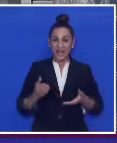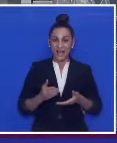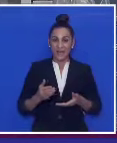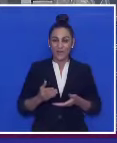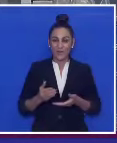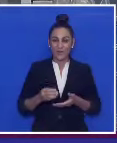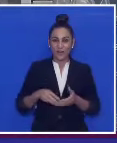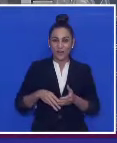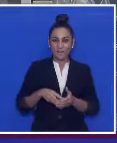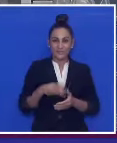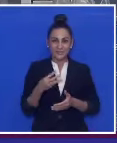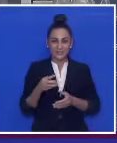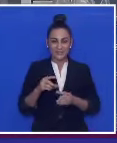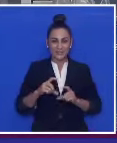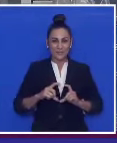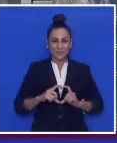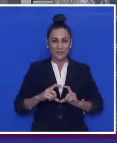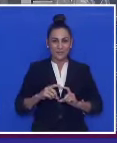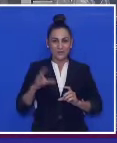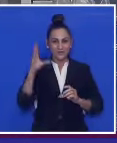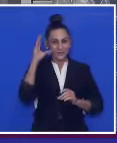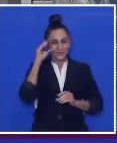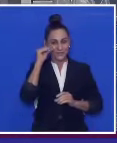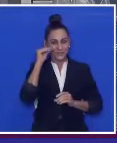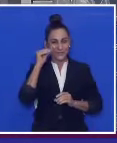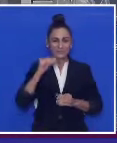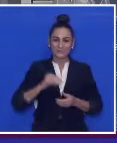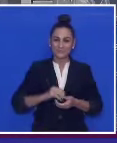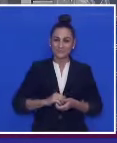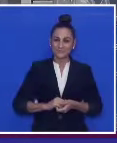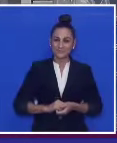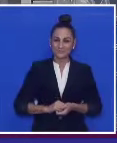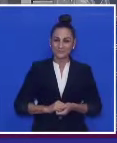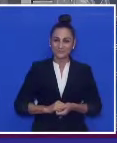Agora vem aí a terceira bola da noite.